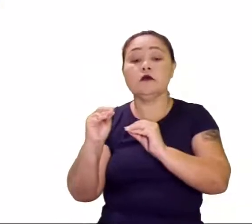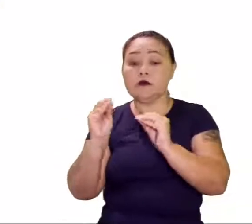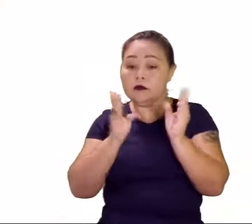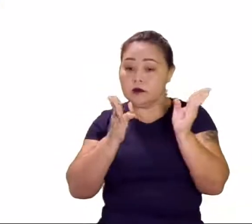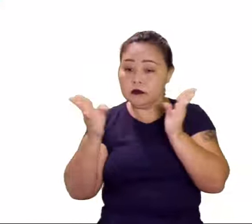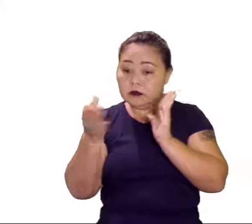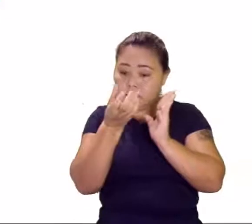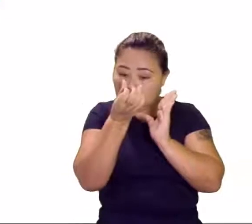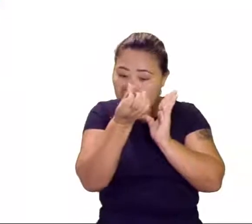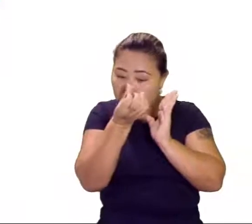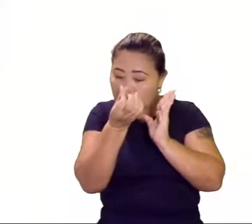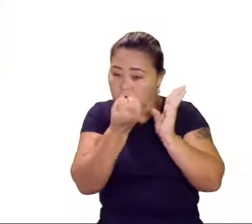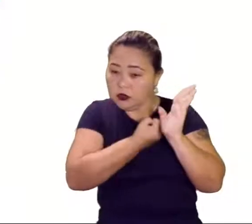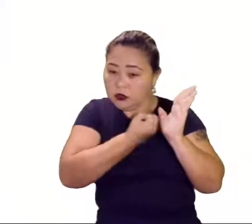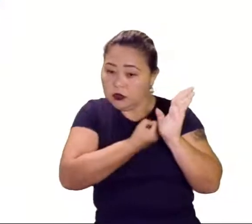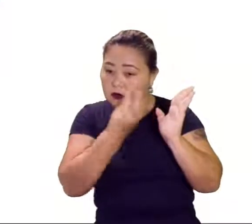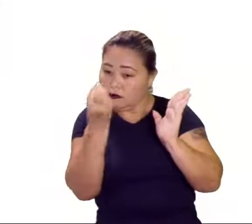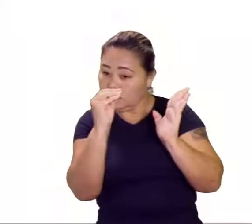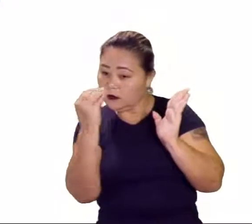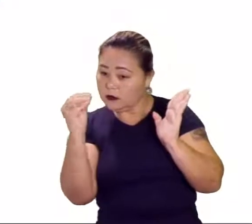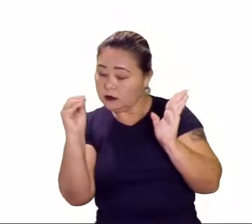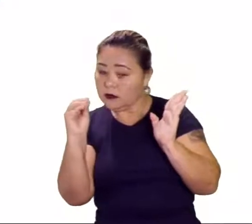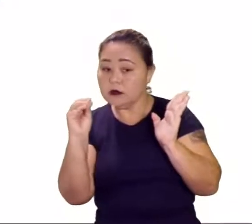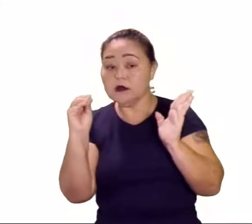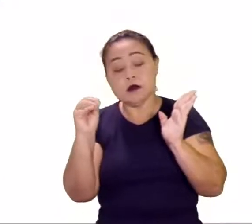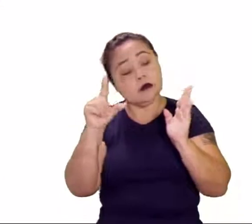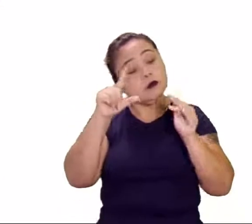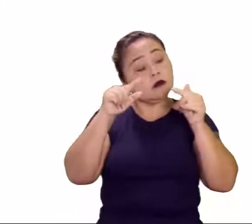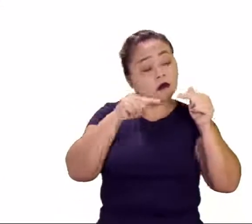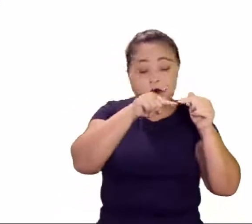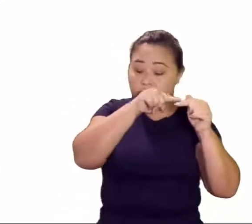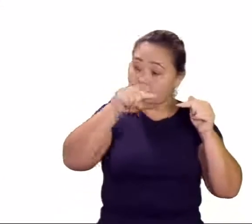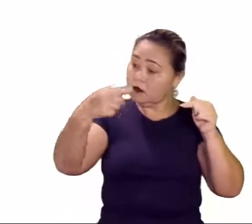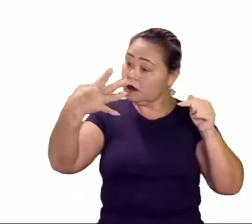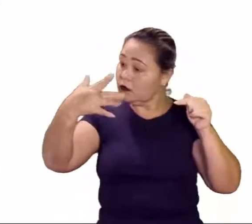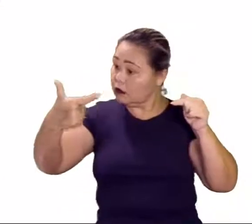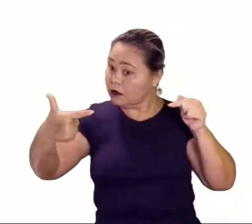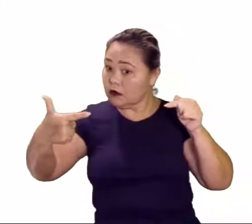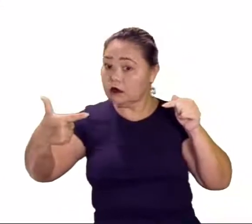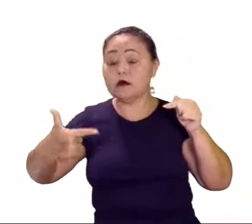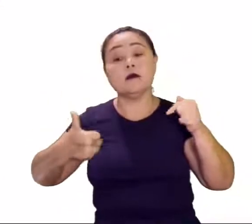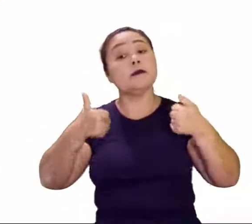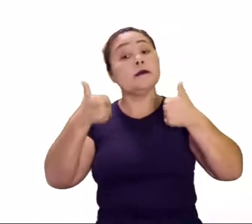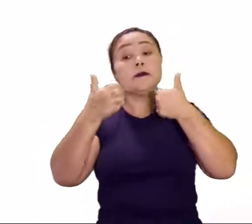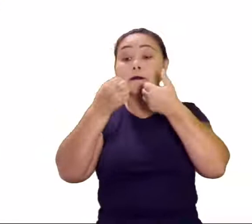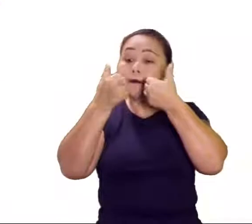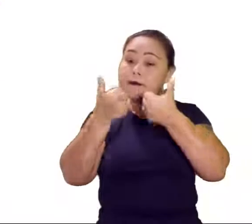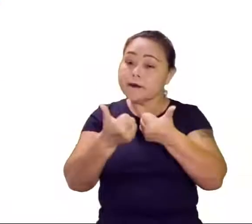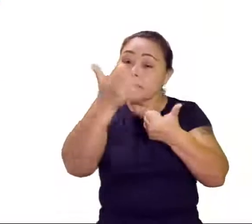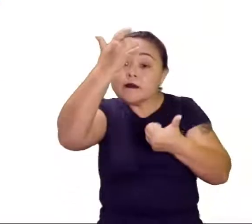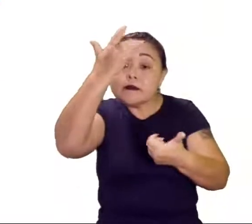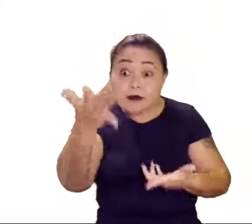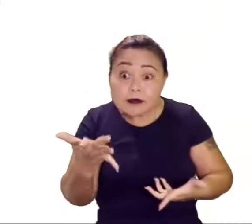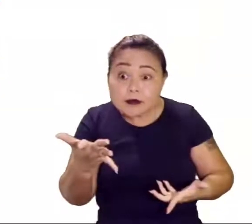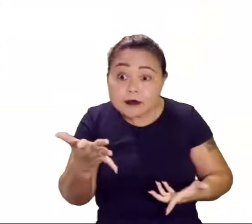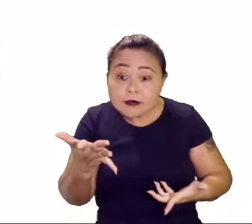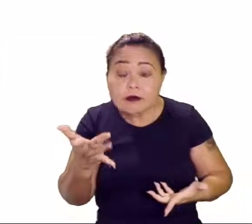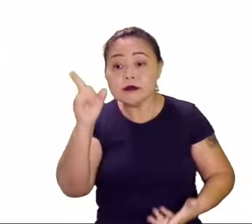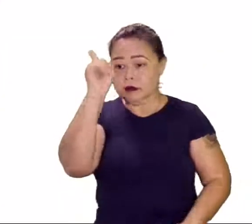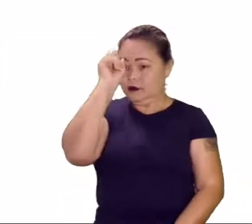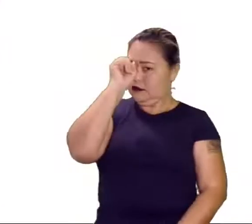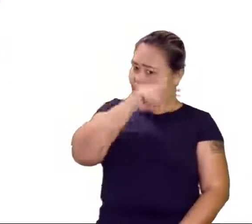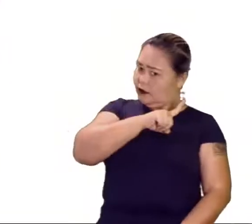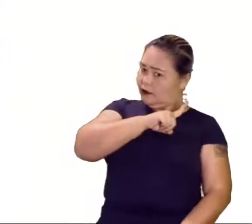meios entre os extremos, o 7 e o 42. Beleza. Fácil?